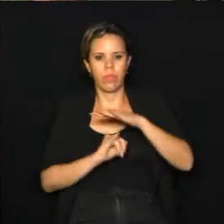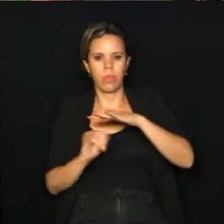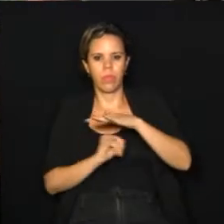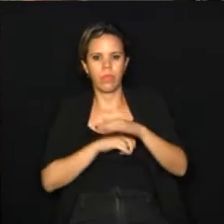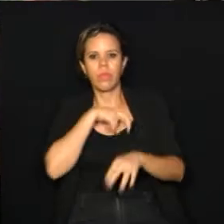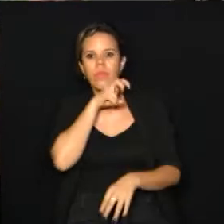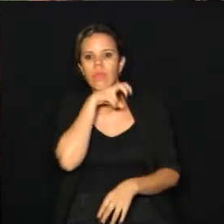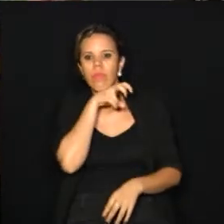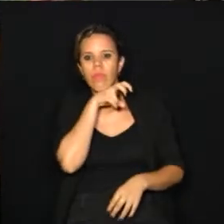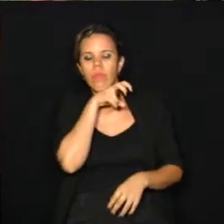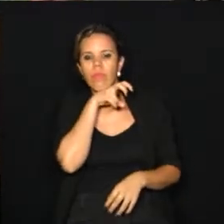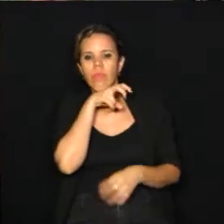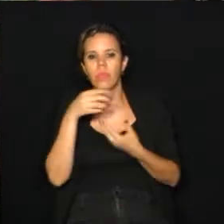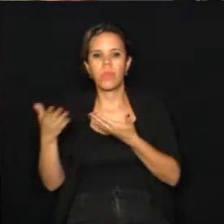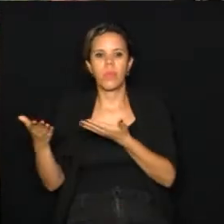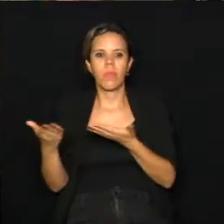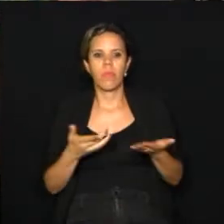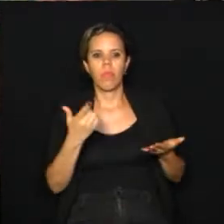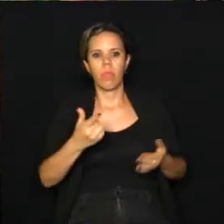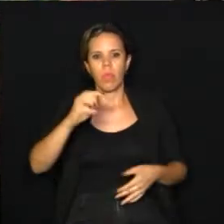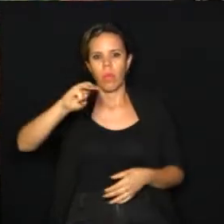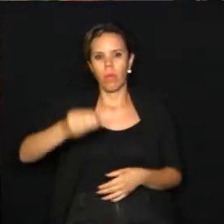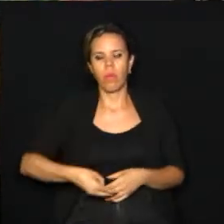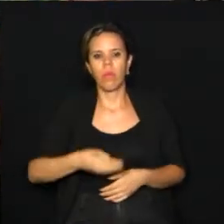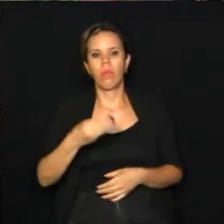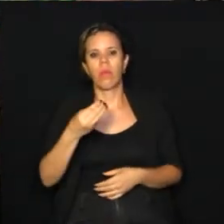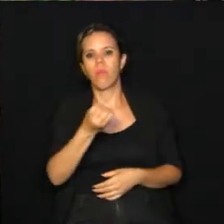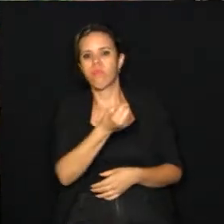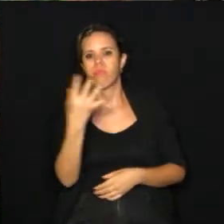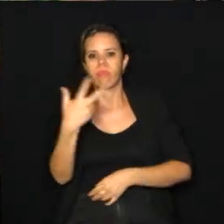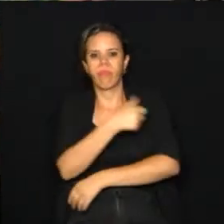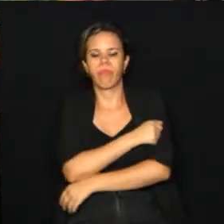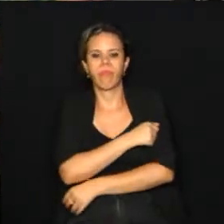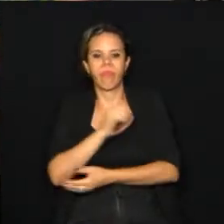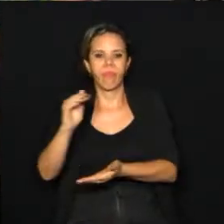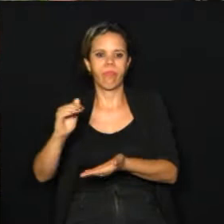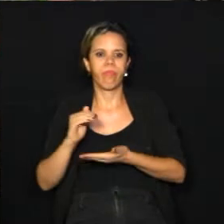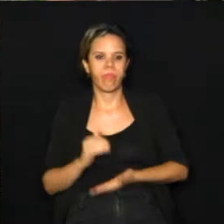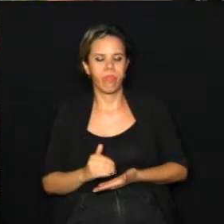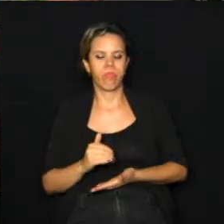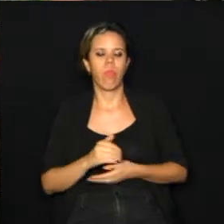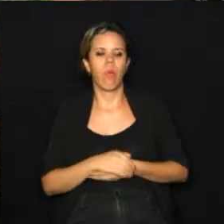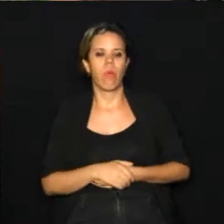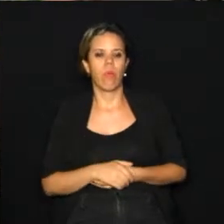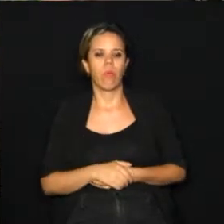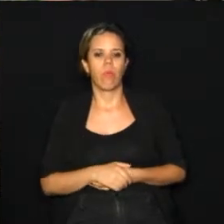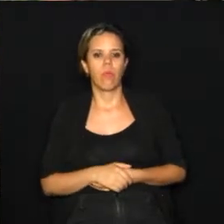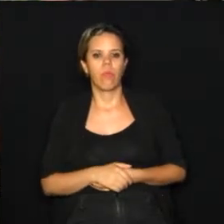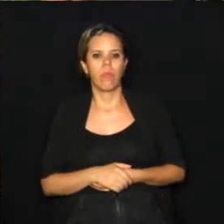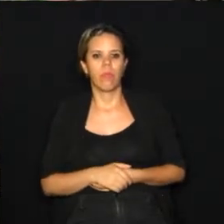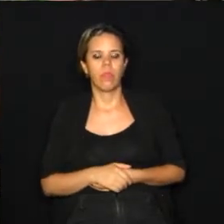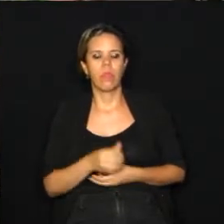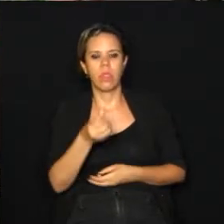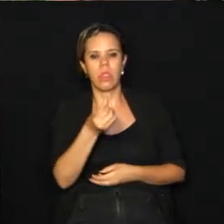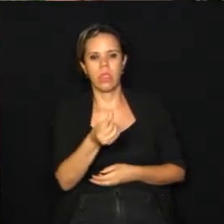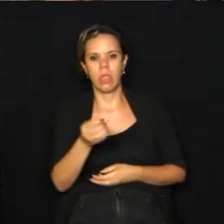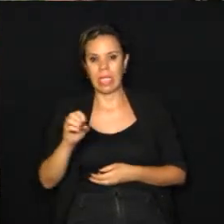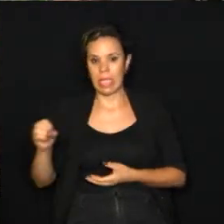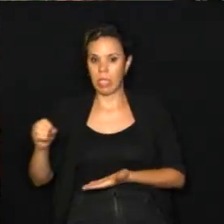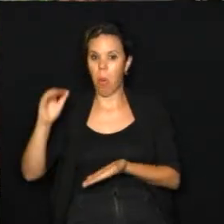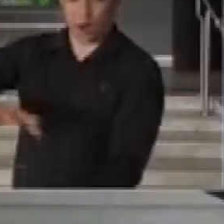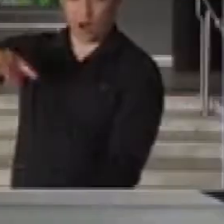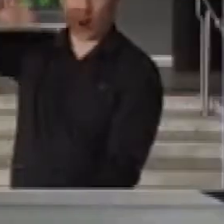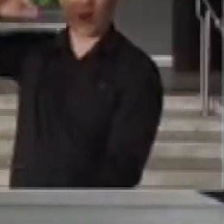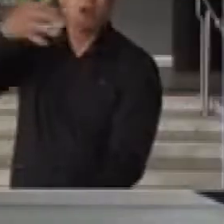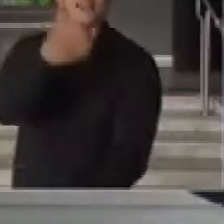Butantan, recebendo mais 1 milhão de doses da vacina Coronavac. Os 600 litros da